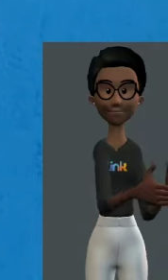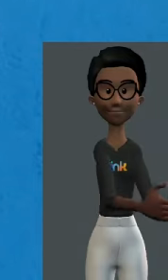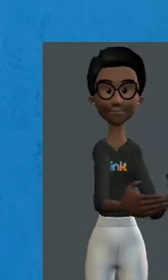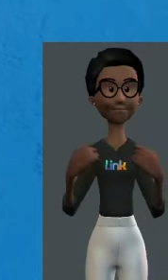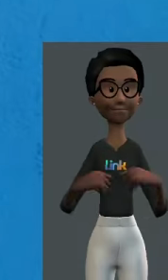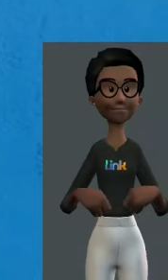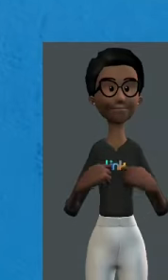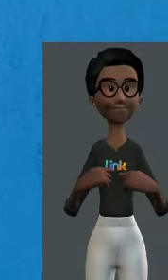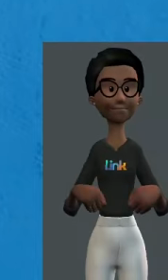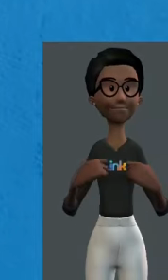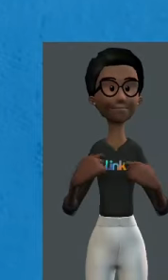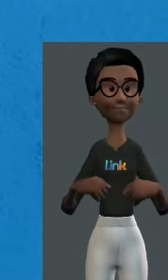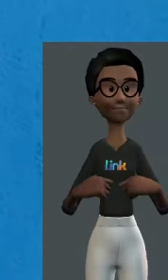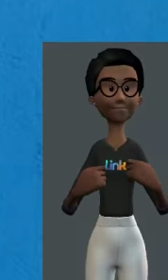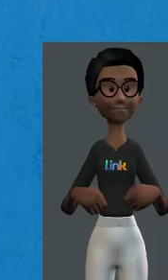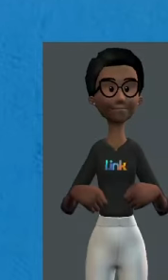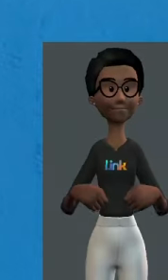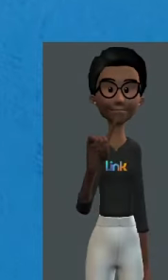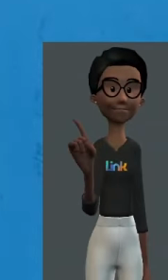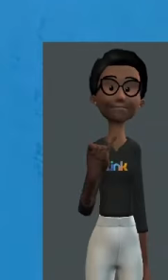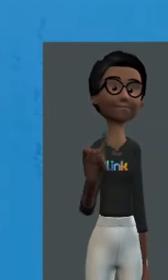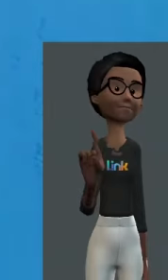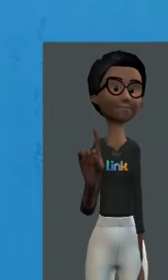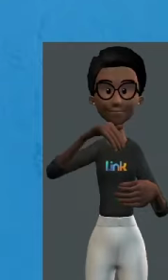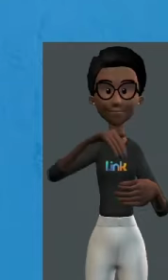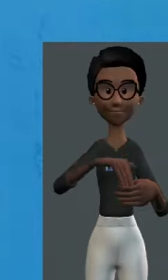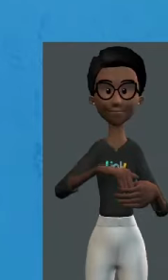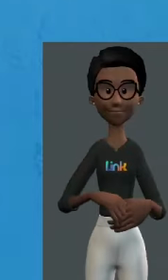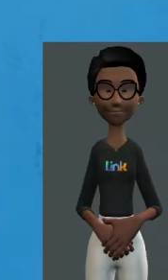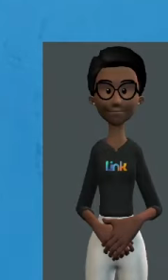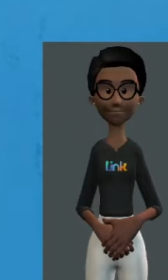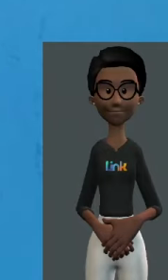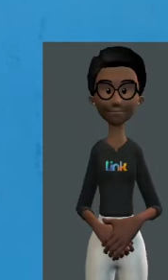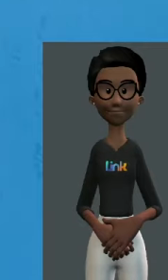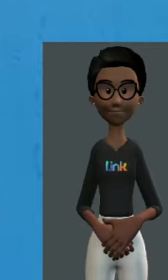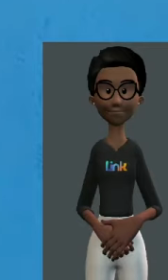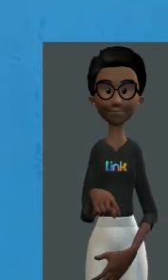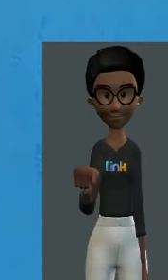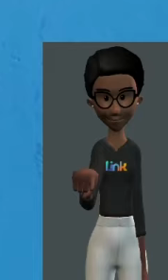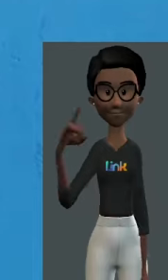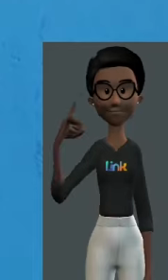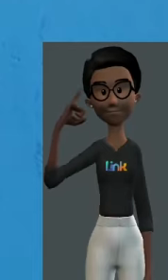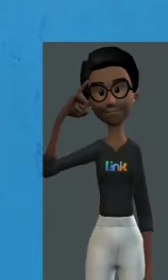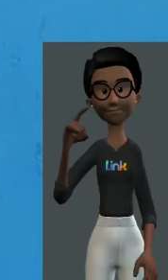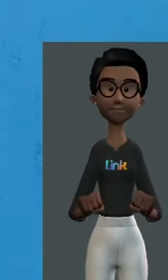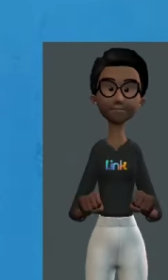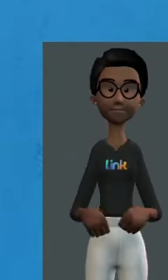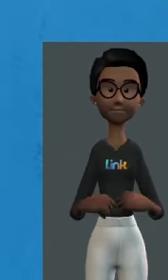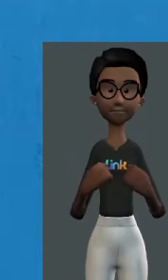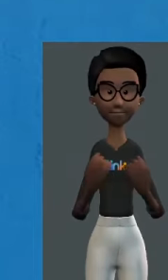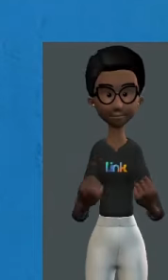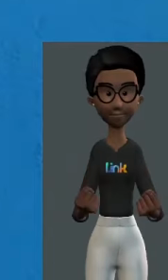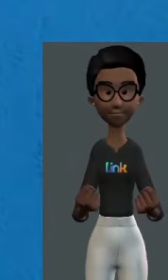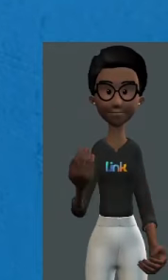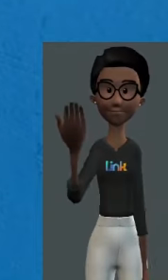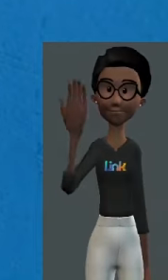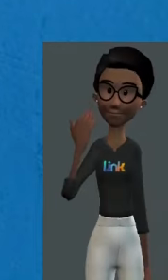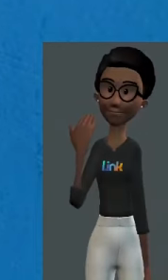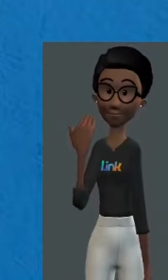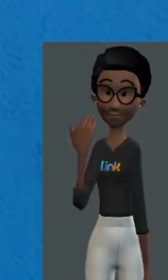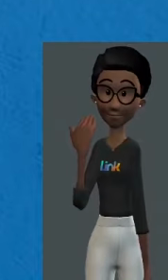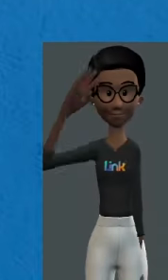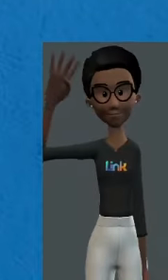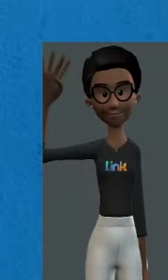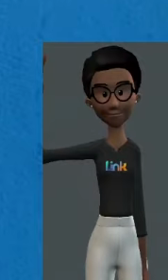Platão, como as pessoas não eram iguais, elas não deveriam participar igualmente da política. Ele divide